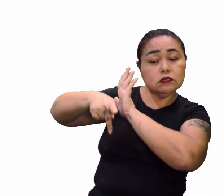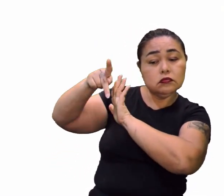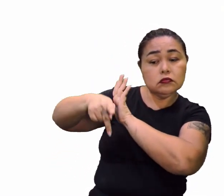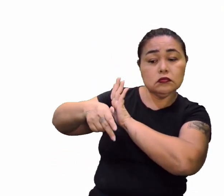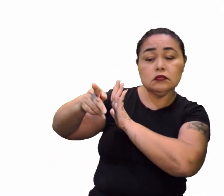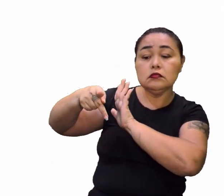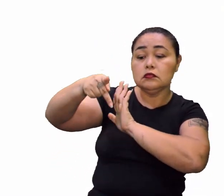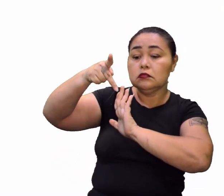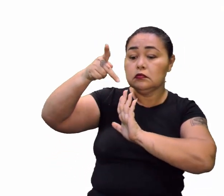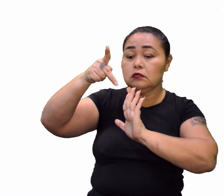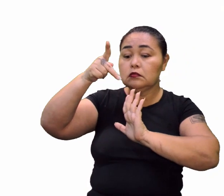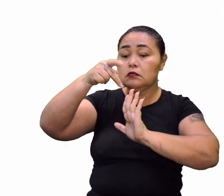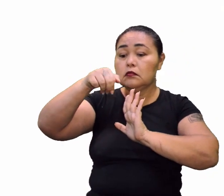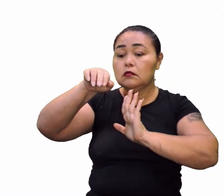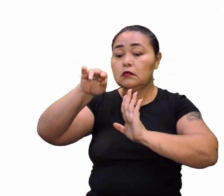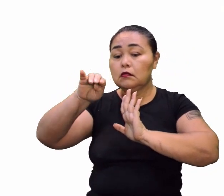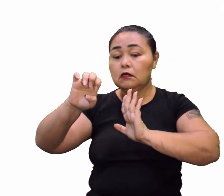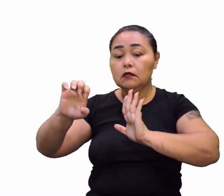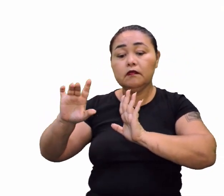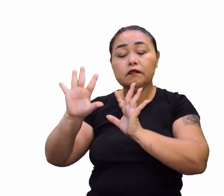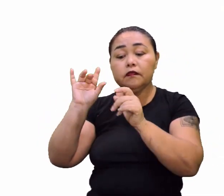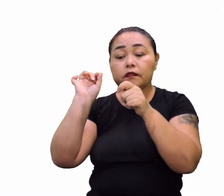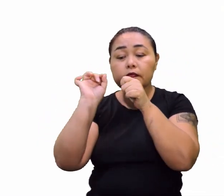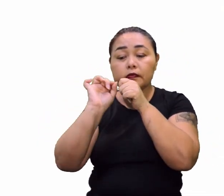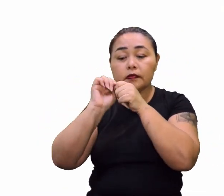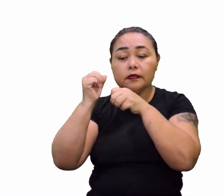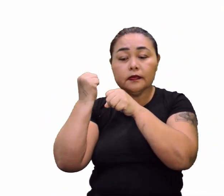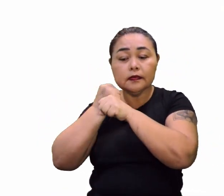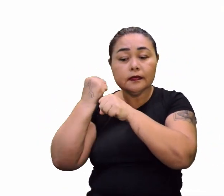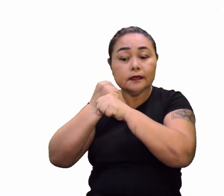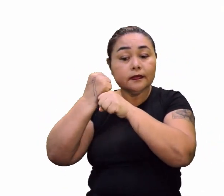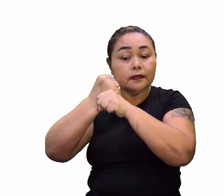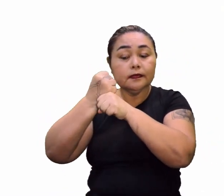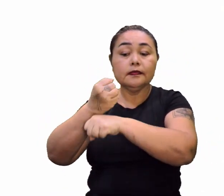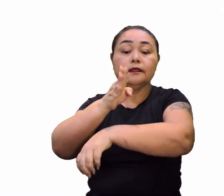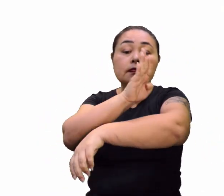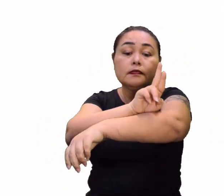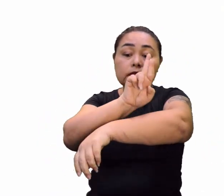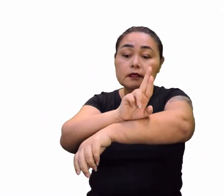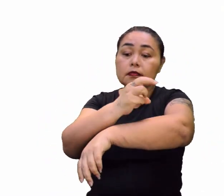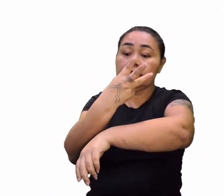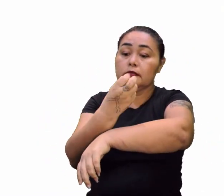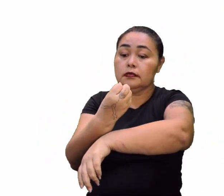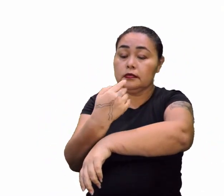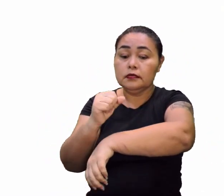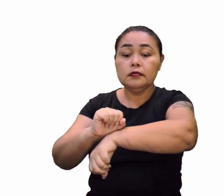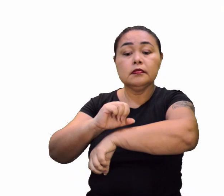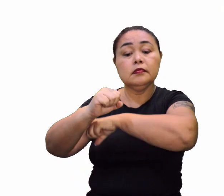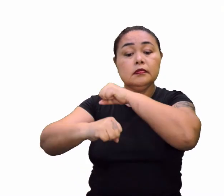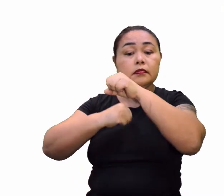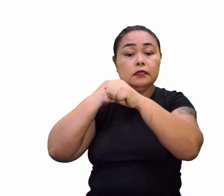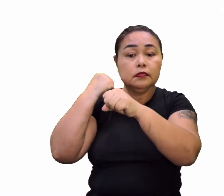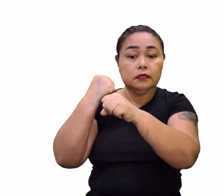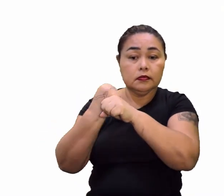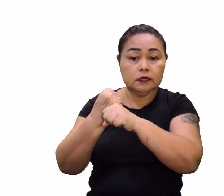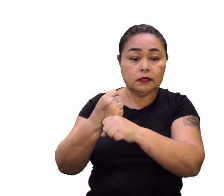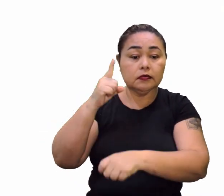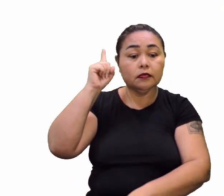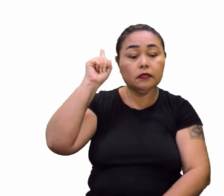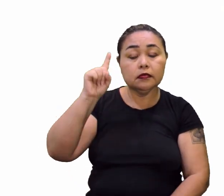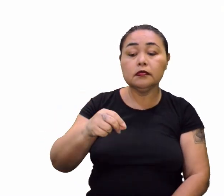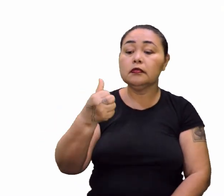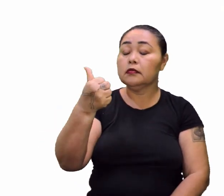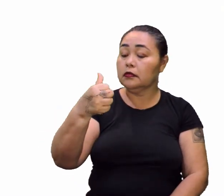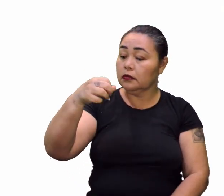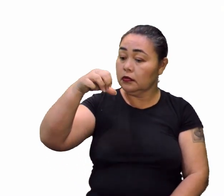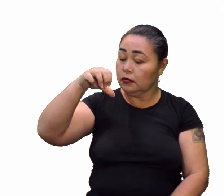Polo Noroeste foi fazer o quê? Essa reconstrução da BR-364, 1981 até 1985,